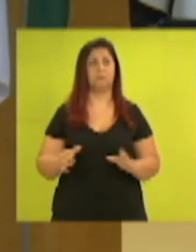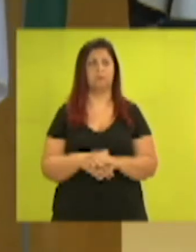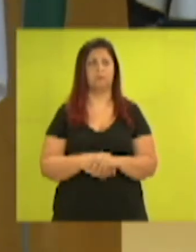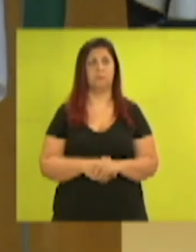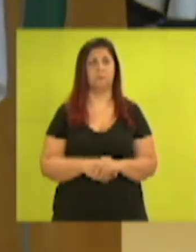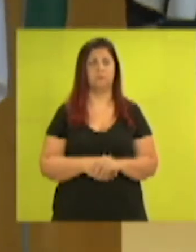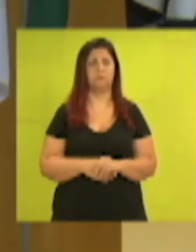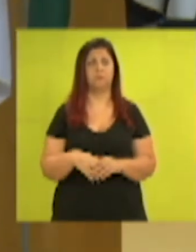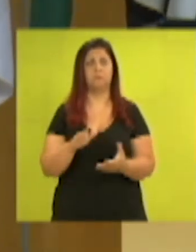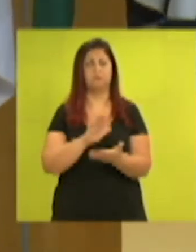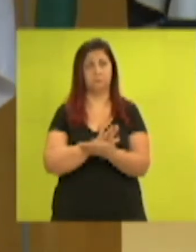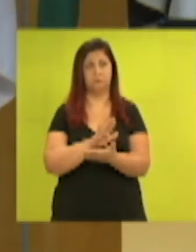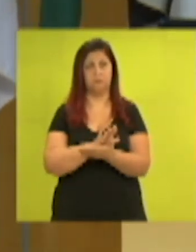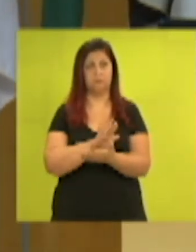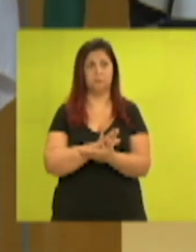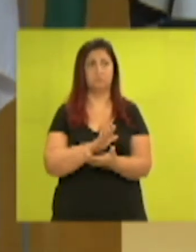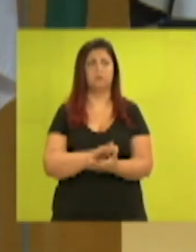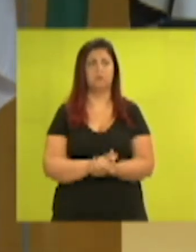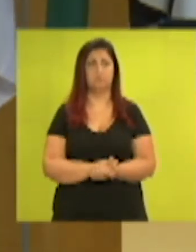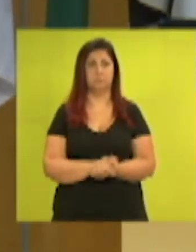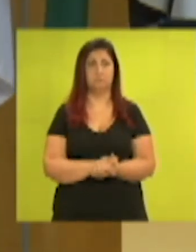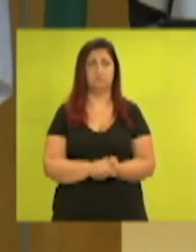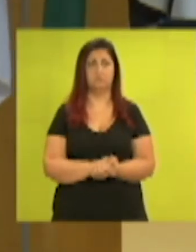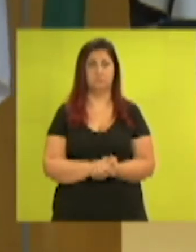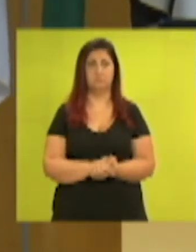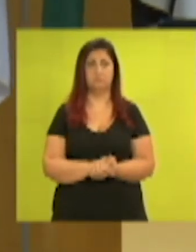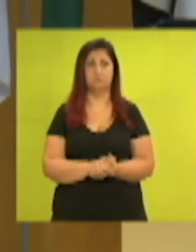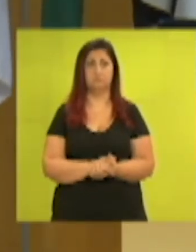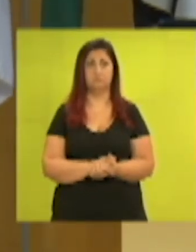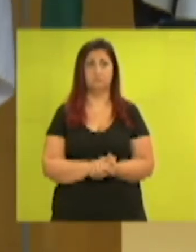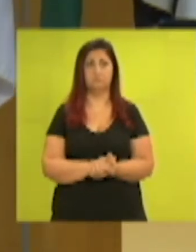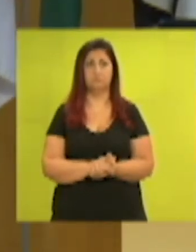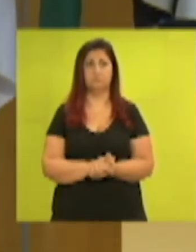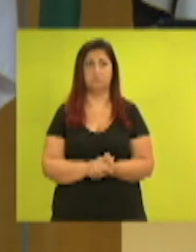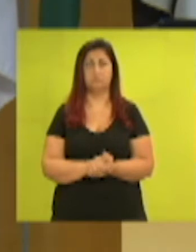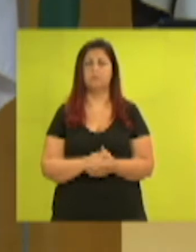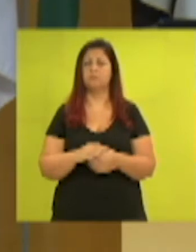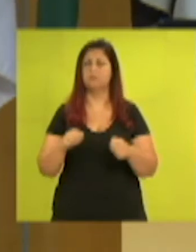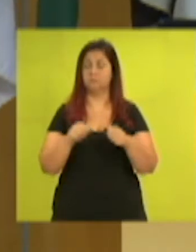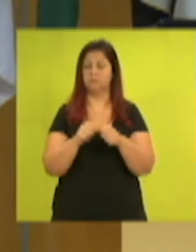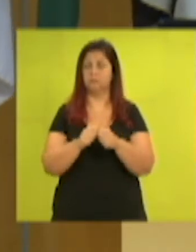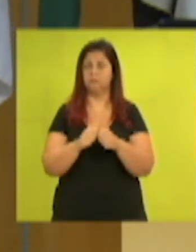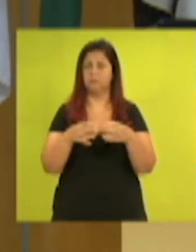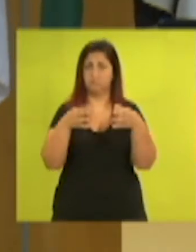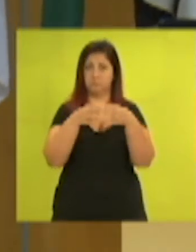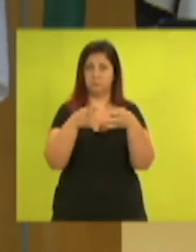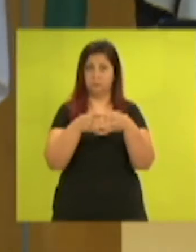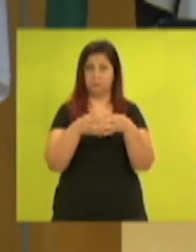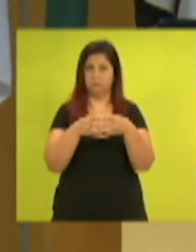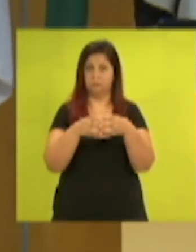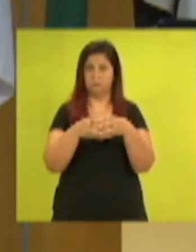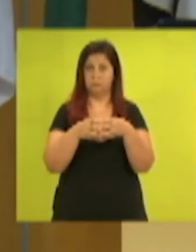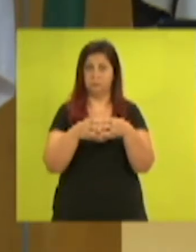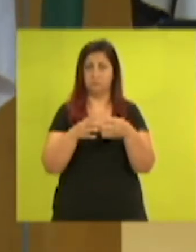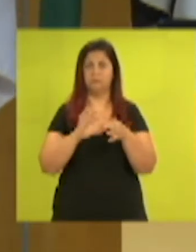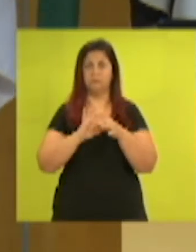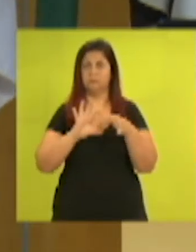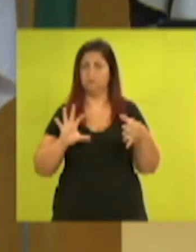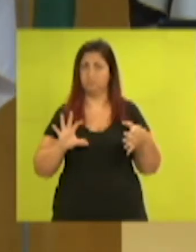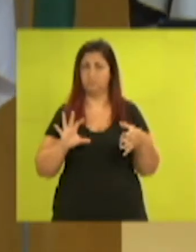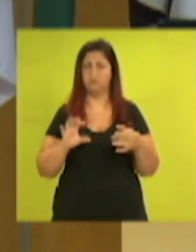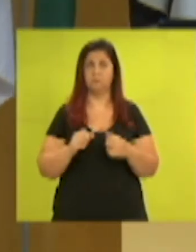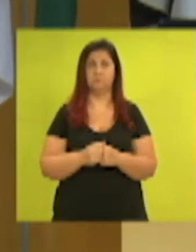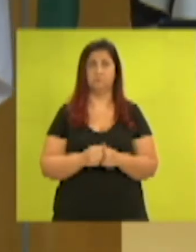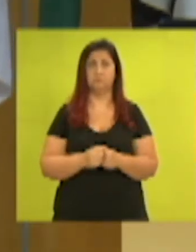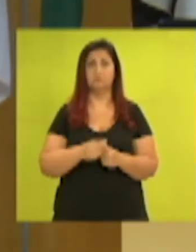eu parabenizo, vindo essa iniciativa do Executivo, em tornar um conselho deliberativo. Ou seja,